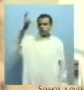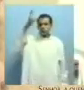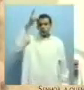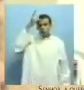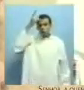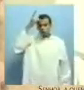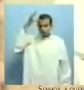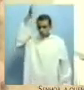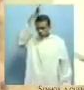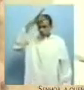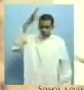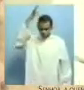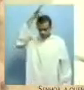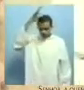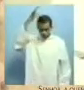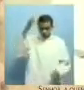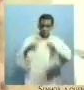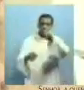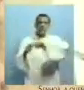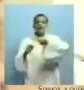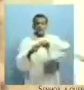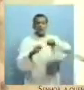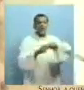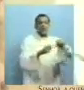Santo. E realizai